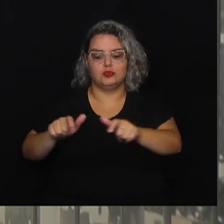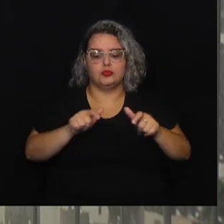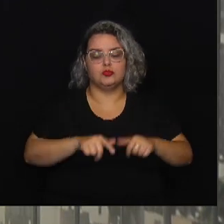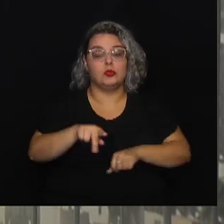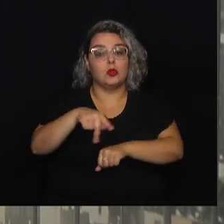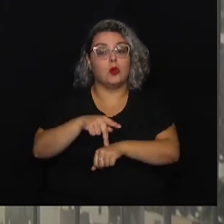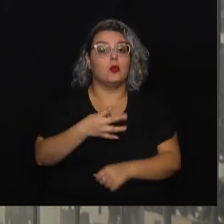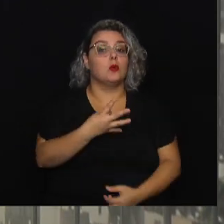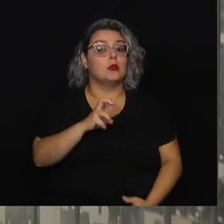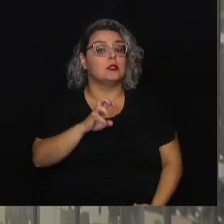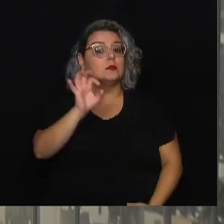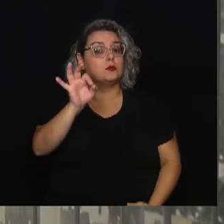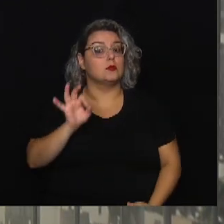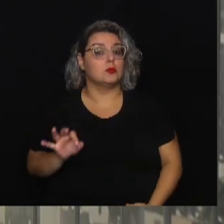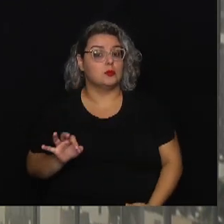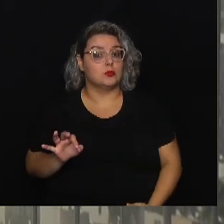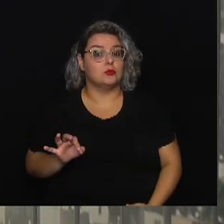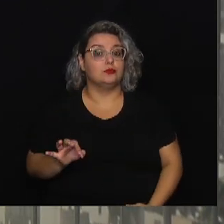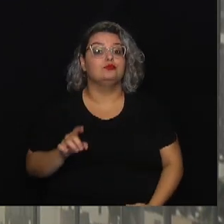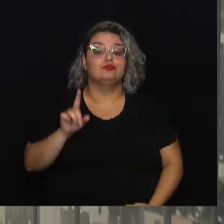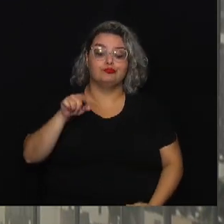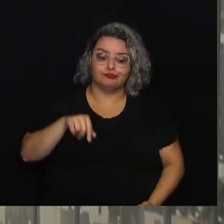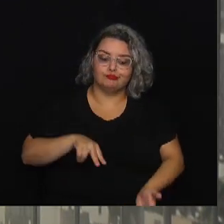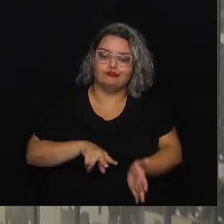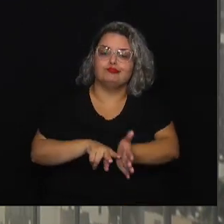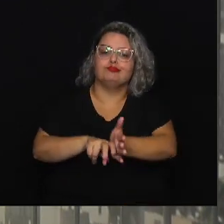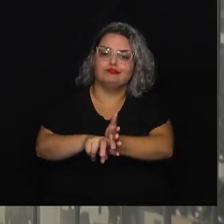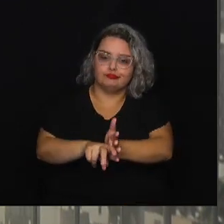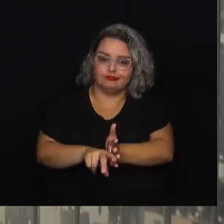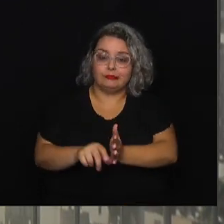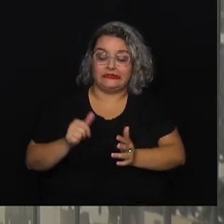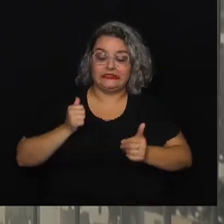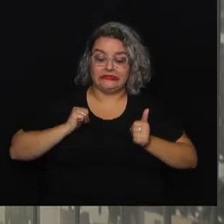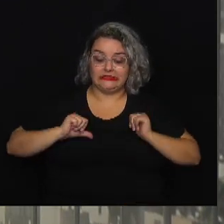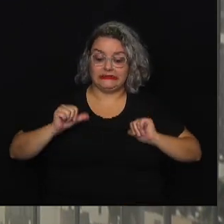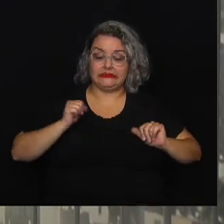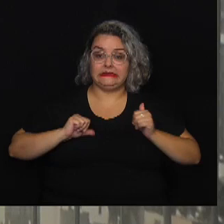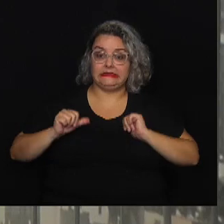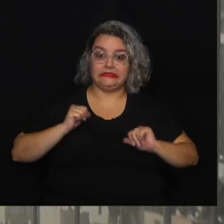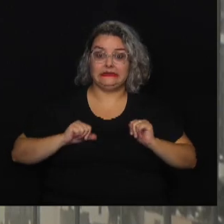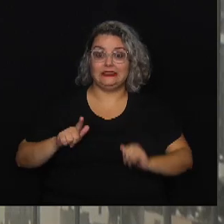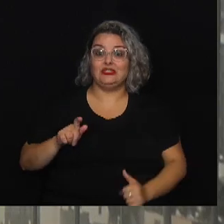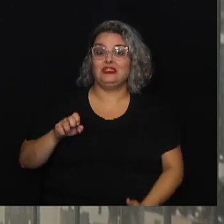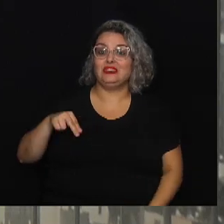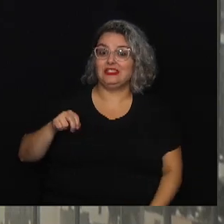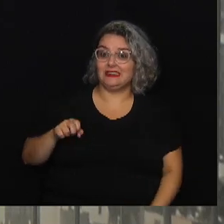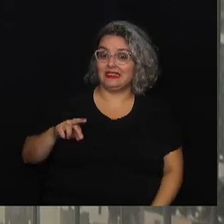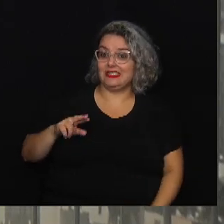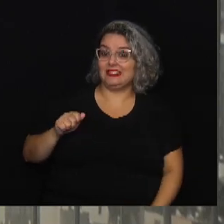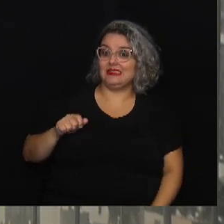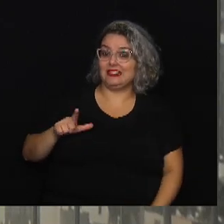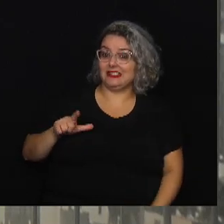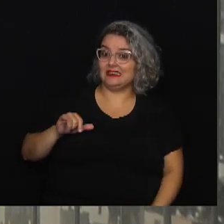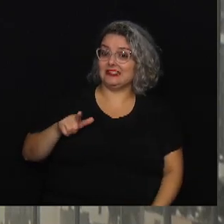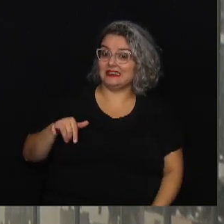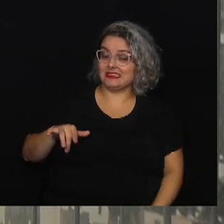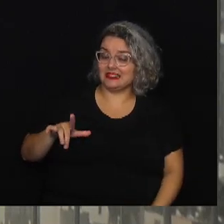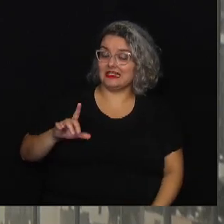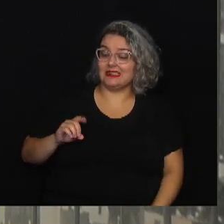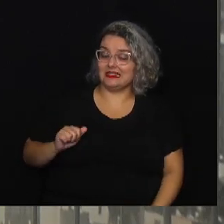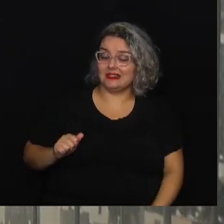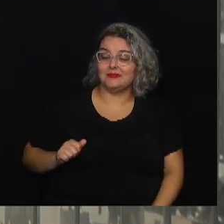45% dos alunos foram diagnosticados com ansiedade generalizada e 17%